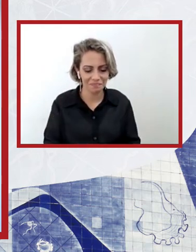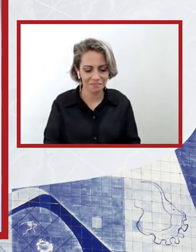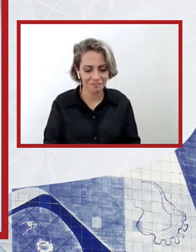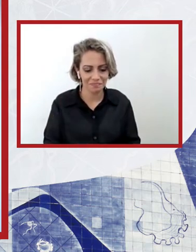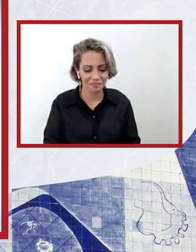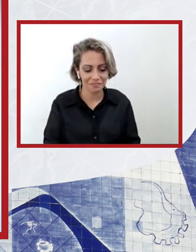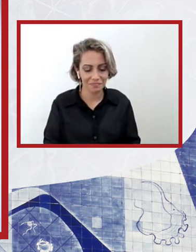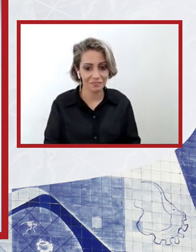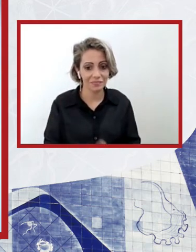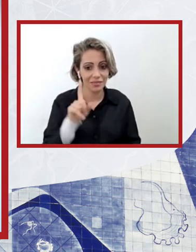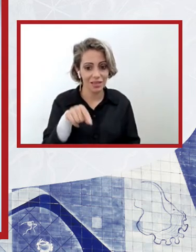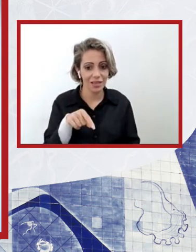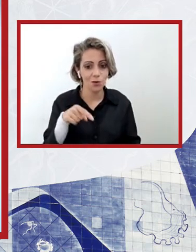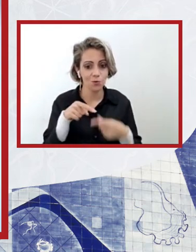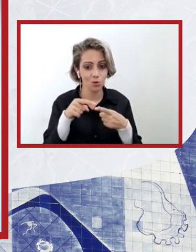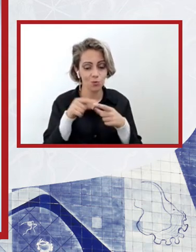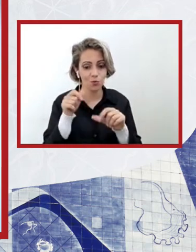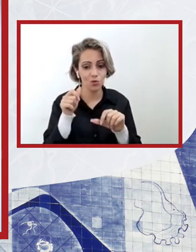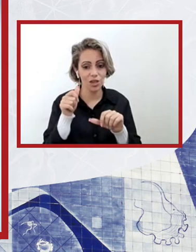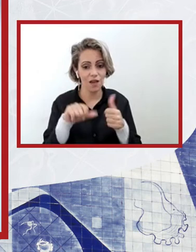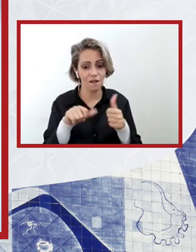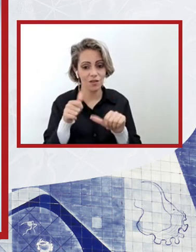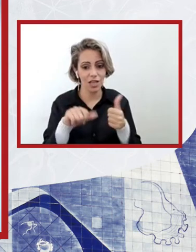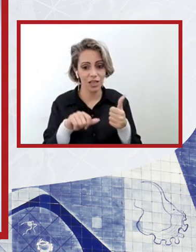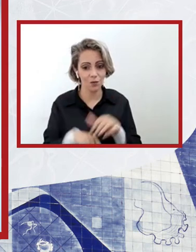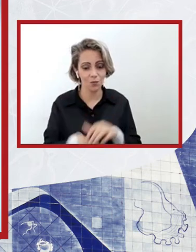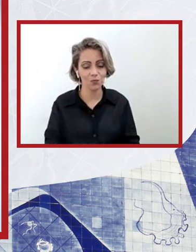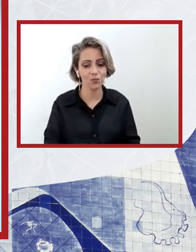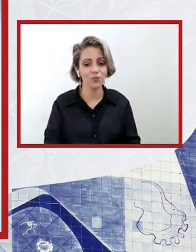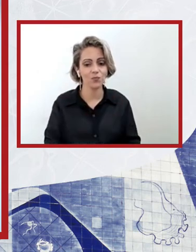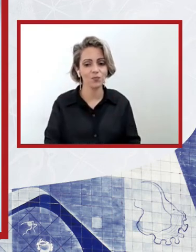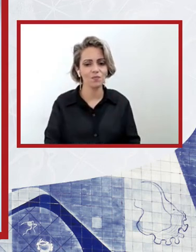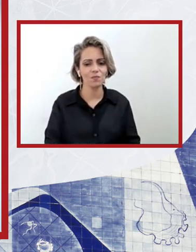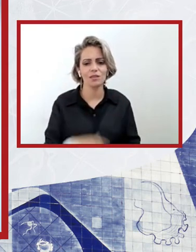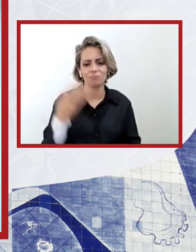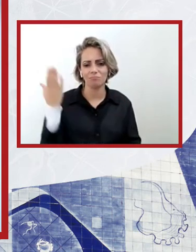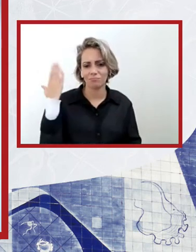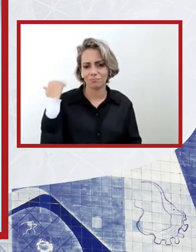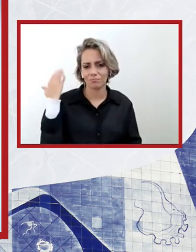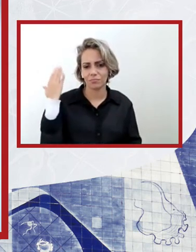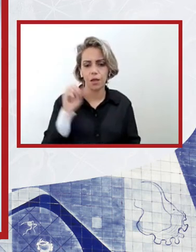Esse é um tipo de avaliação. Na época da pandemia,